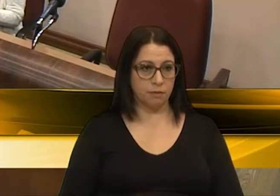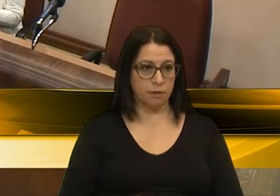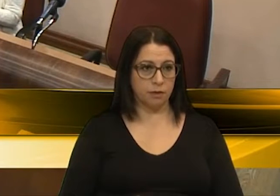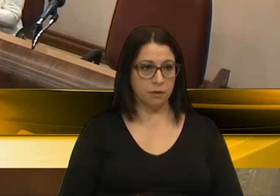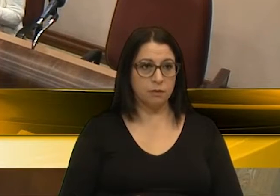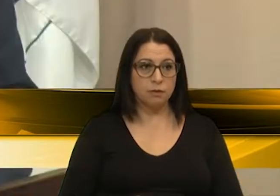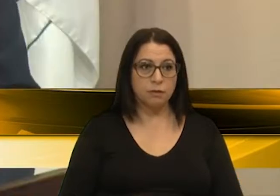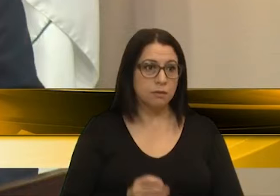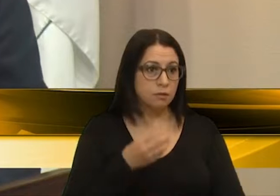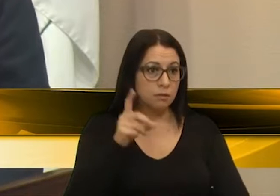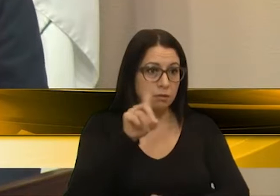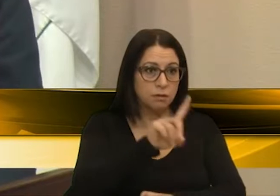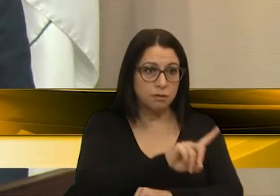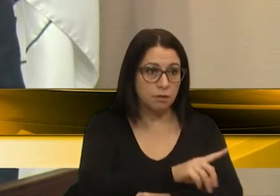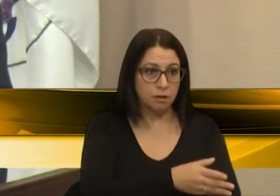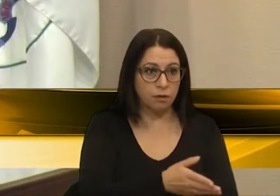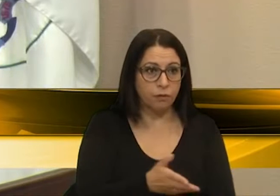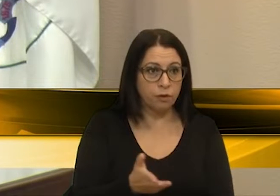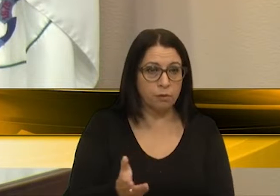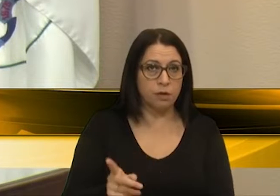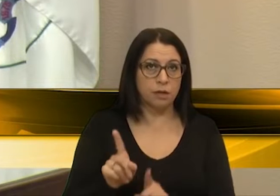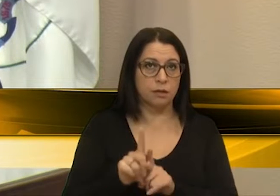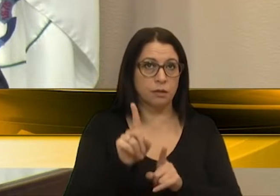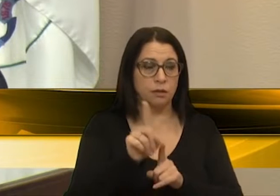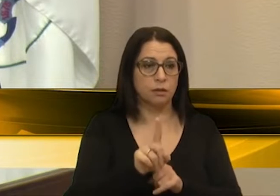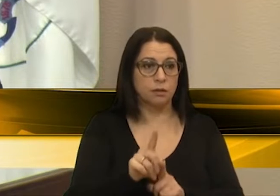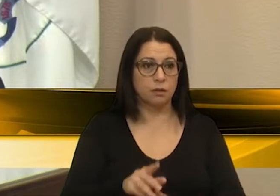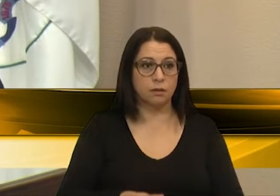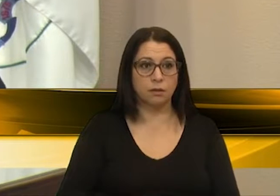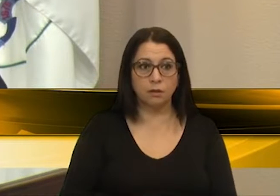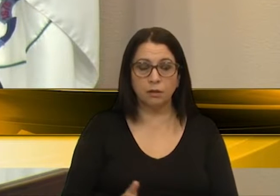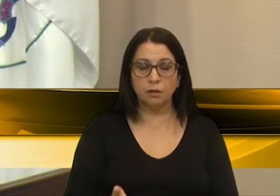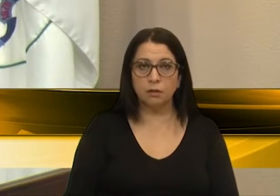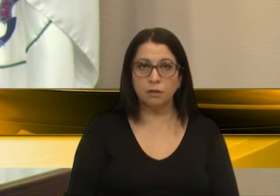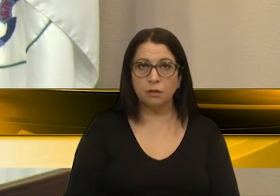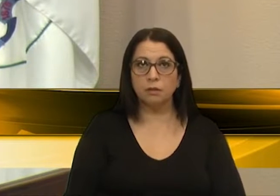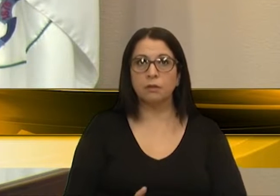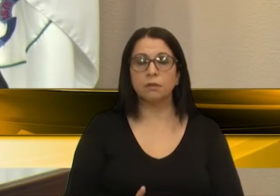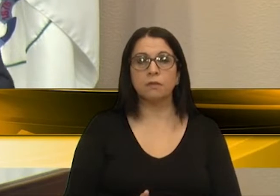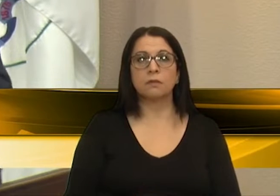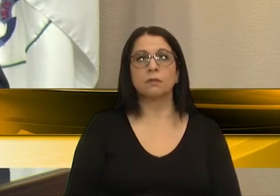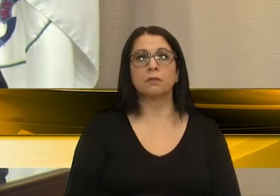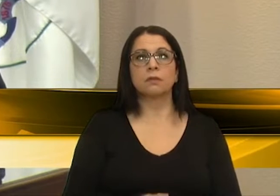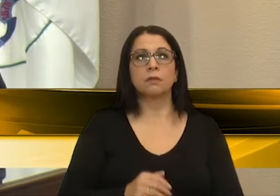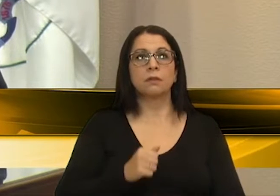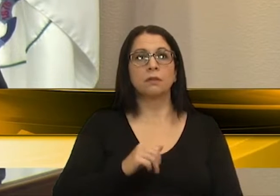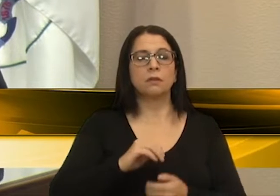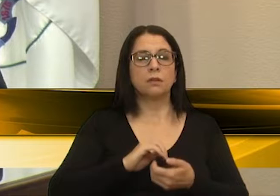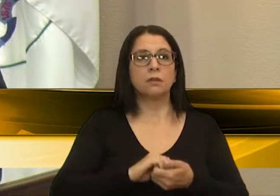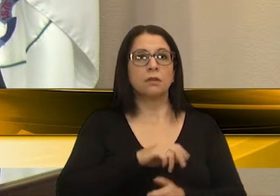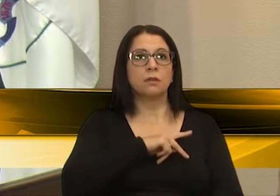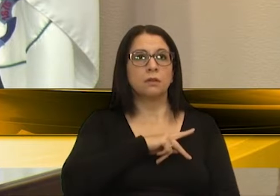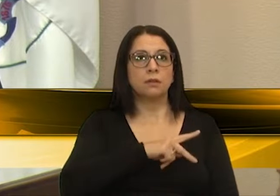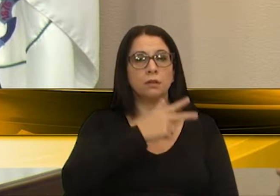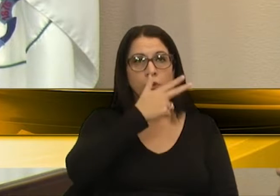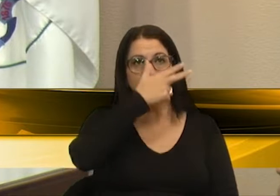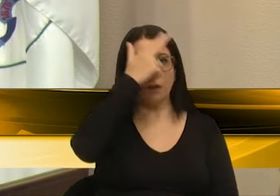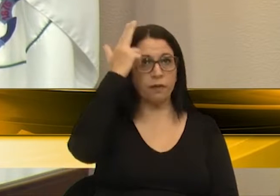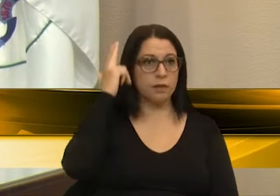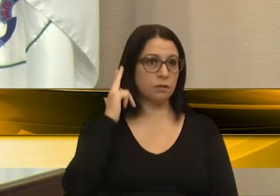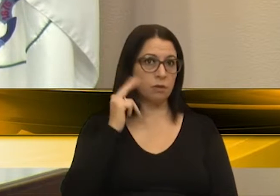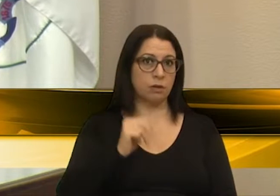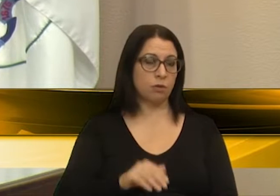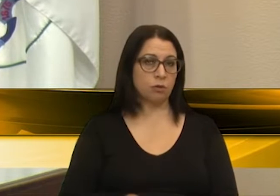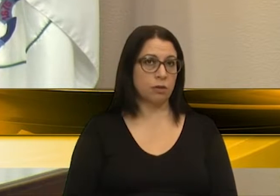Bom dia a todos. Gostaria de saudar o senhor presidente Flávio Cassina,